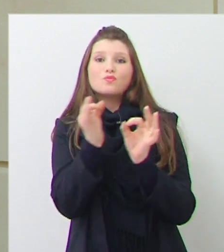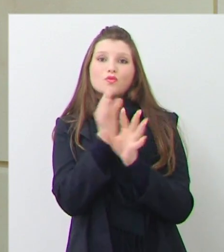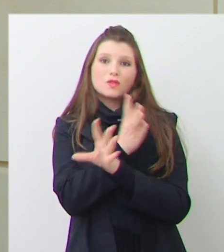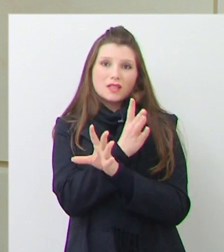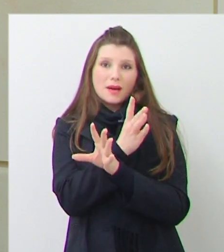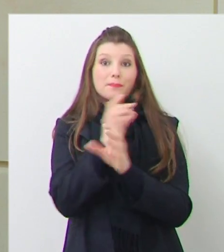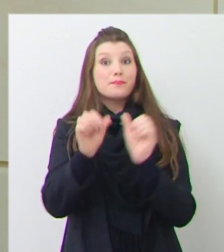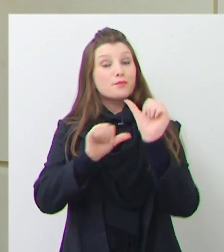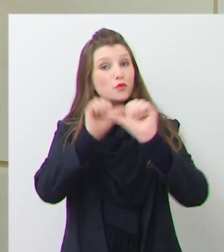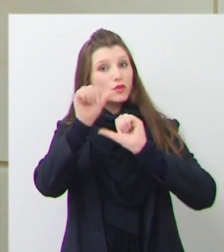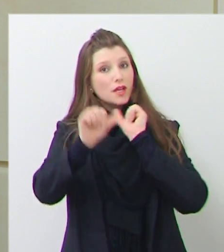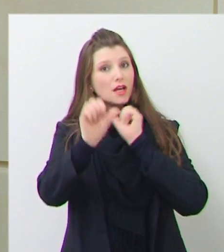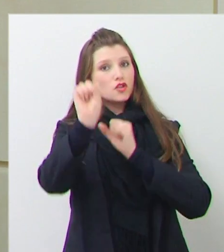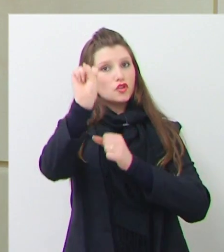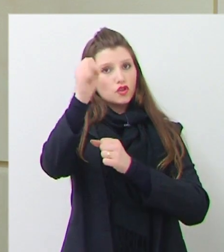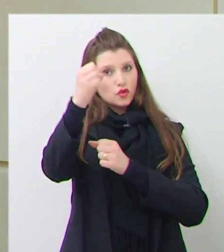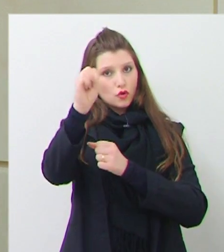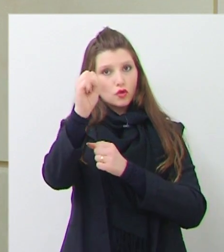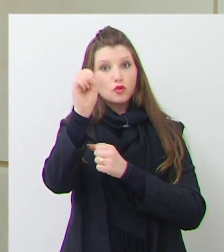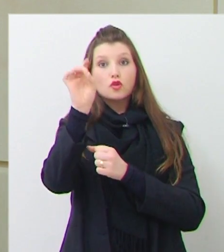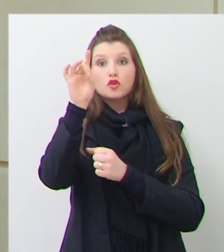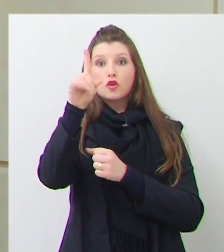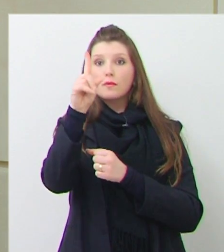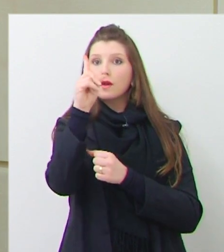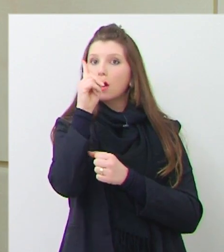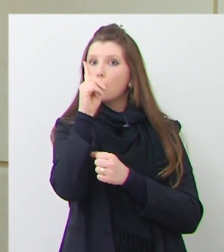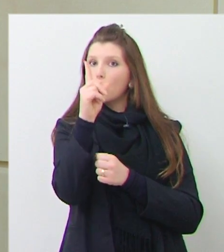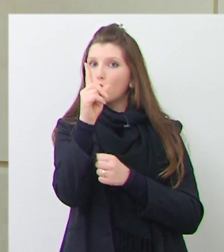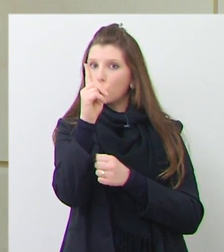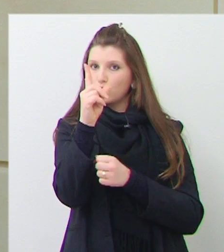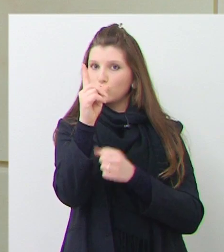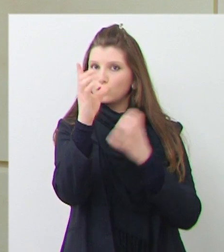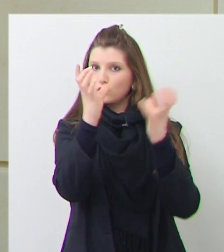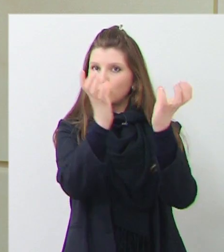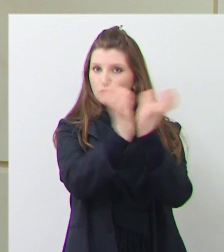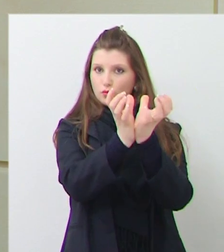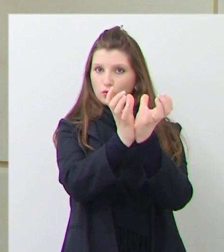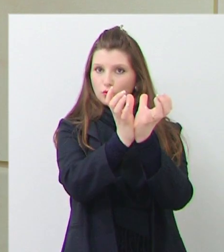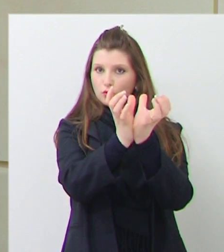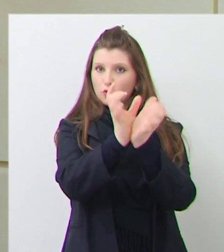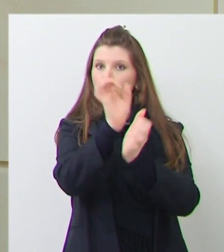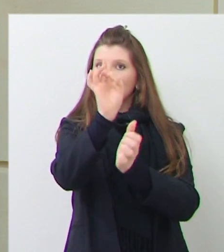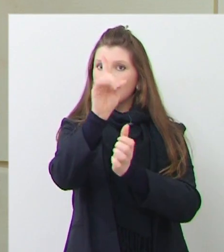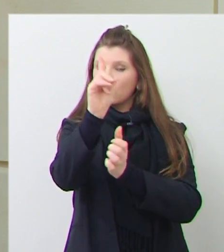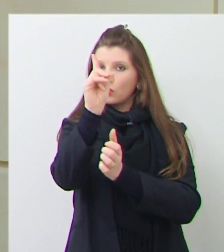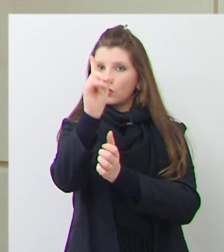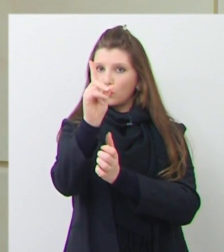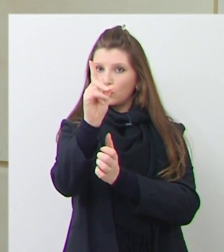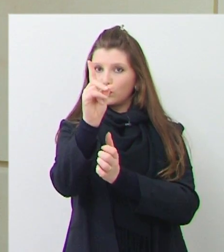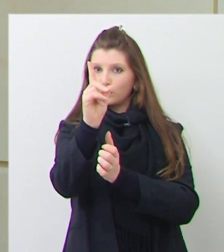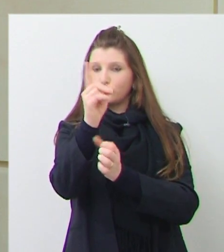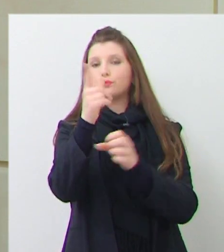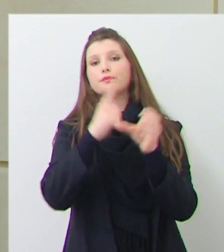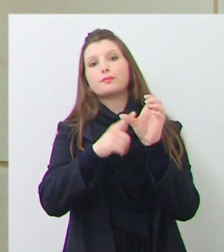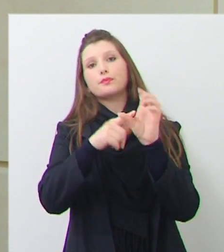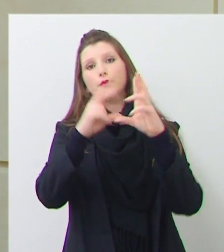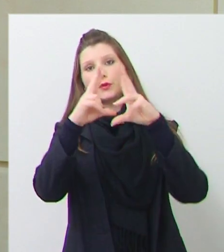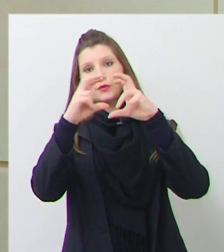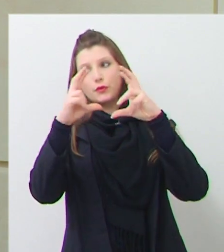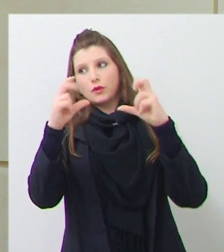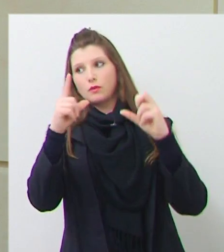8 centrais para apenas uma central na cidade de Florianópolis. Eu tive uma experiência,